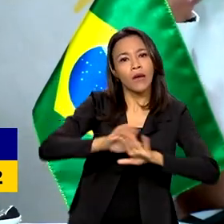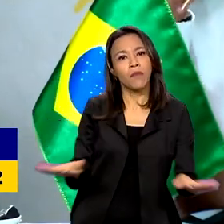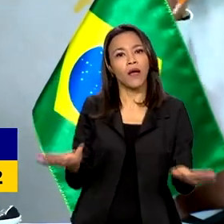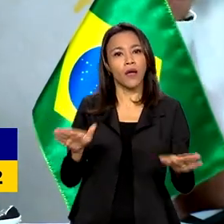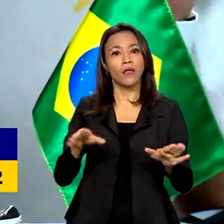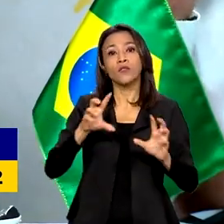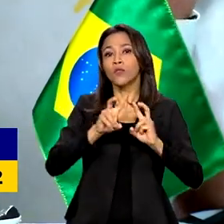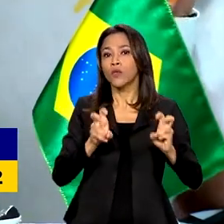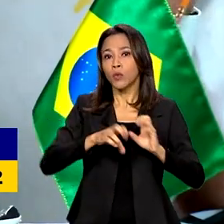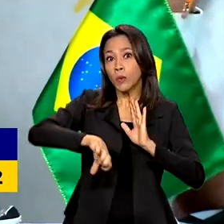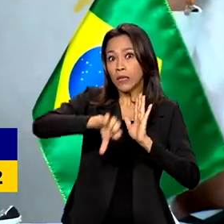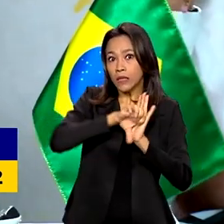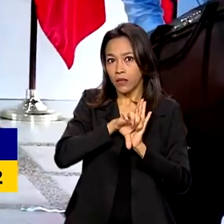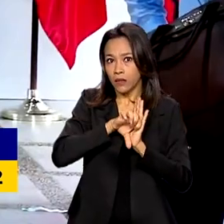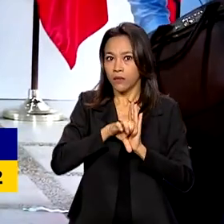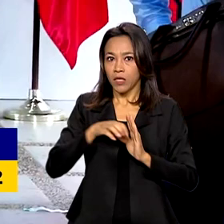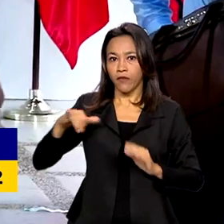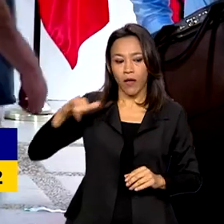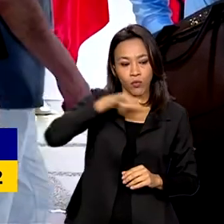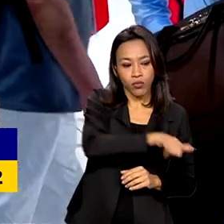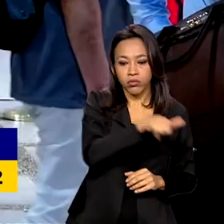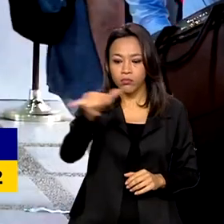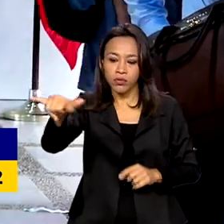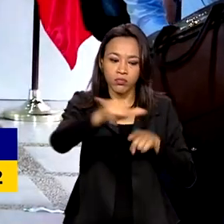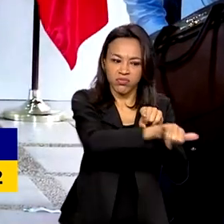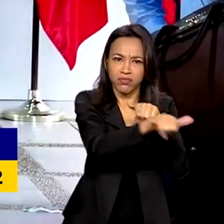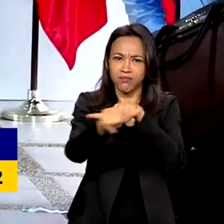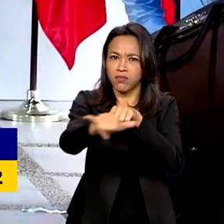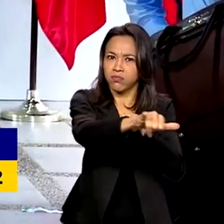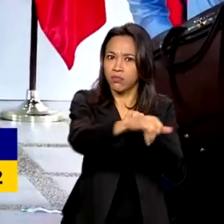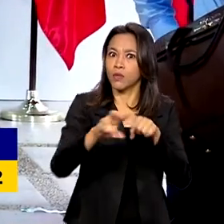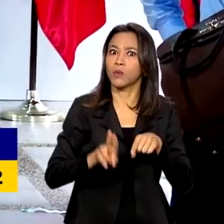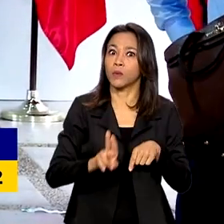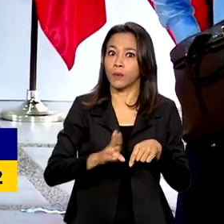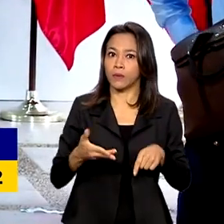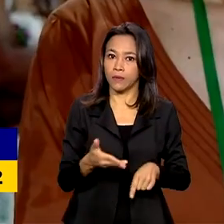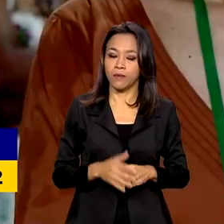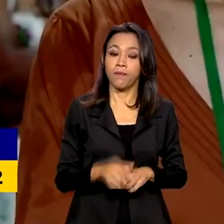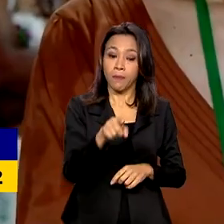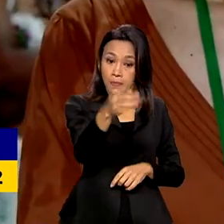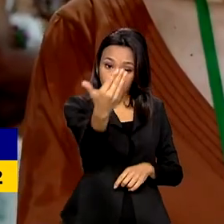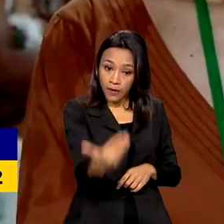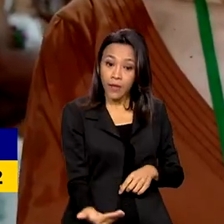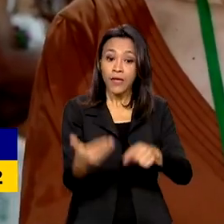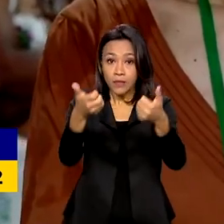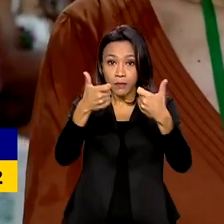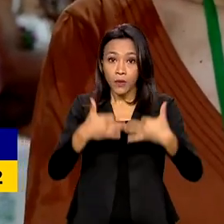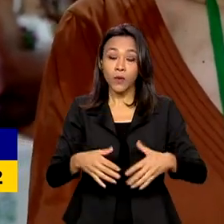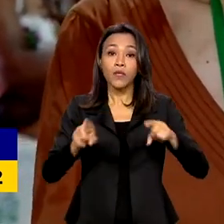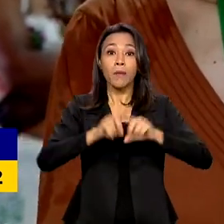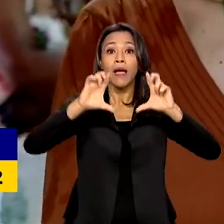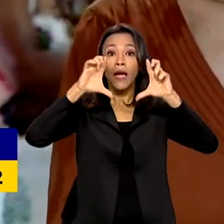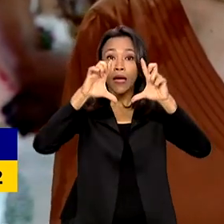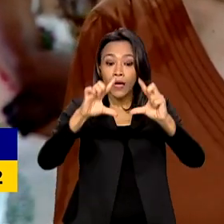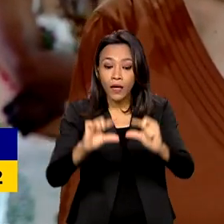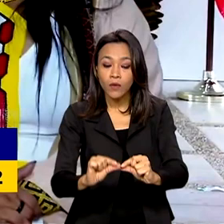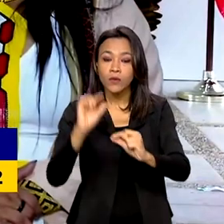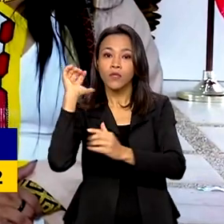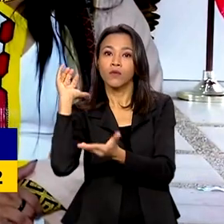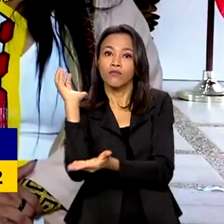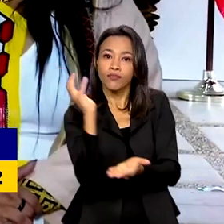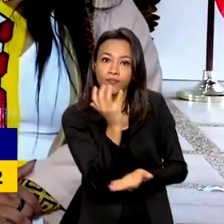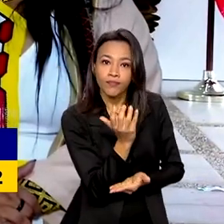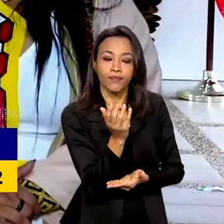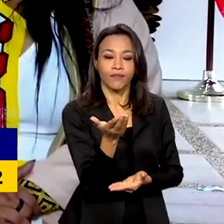utilizadas pelo crime organizado. Também presente na Colômbia, Marina Silva destacou a queda do desmatamento na Amazônia.